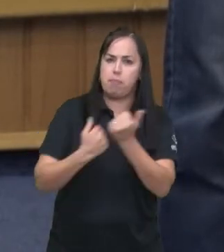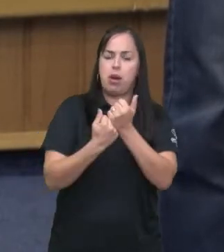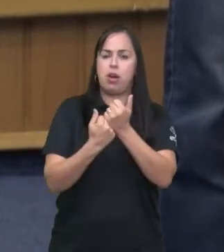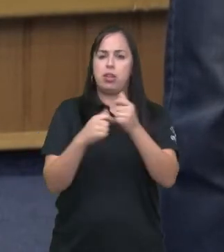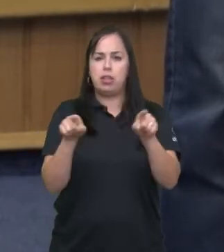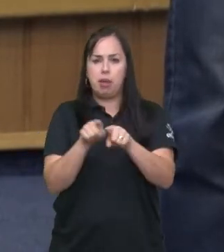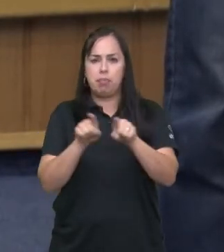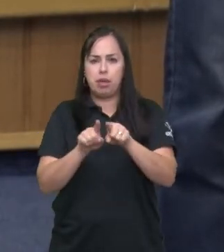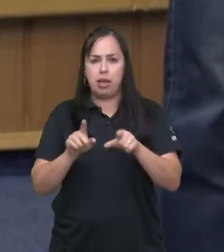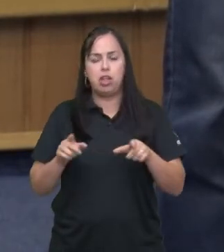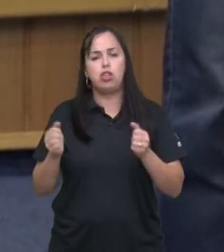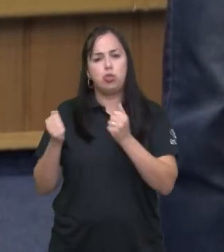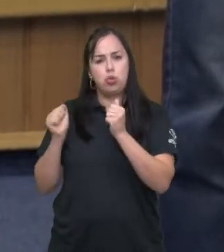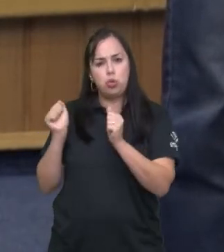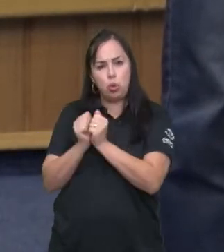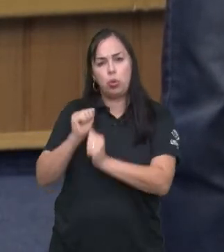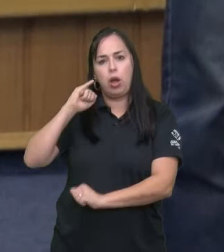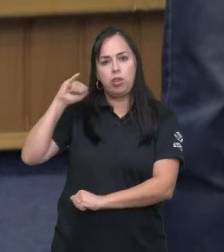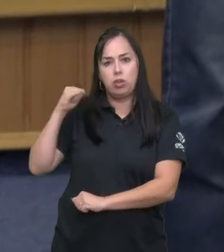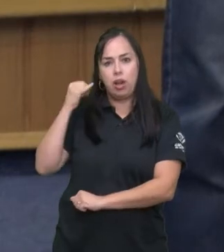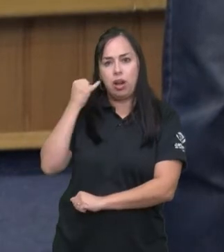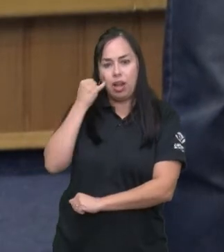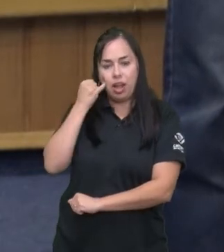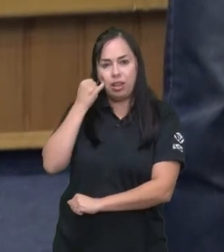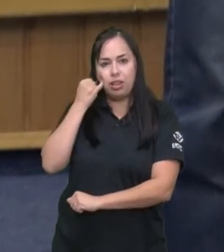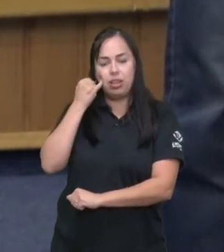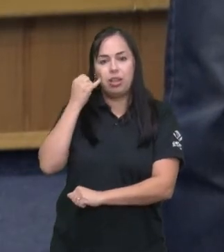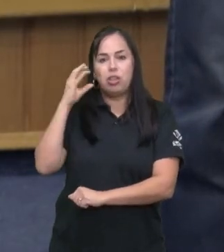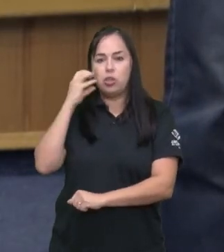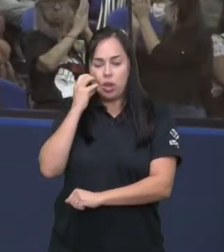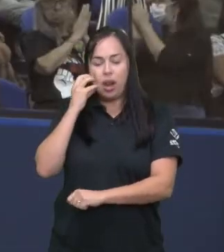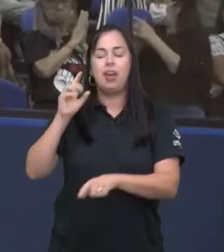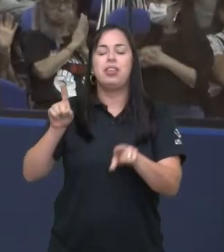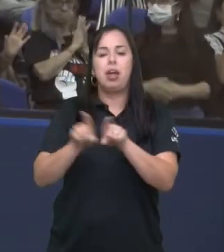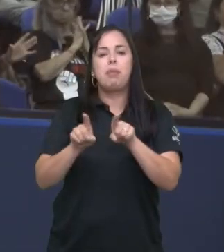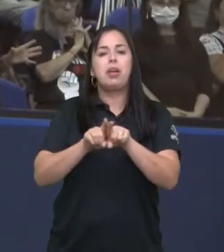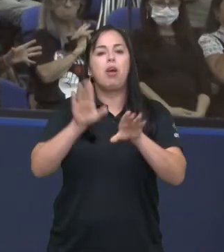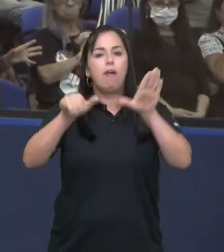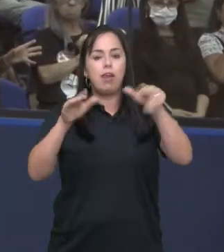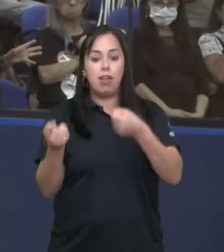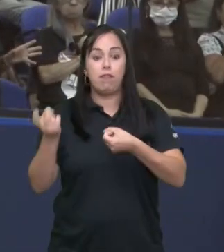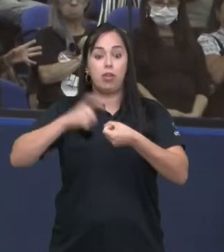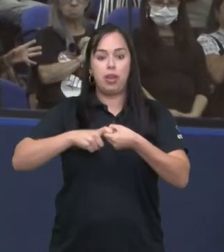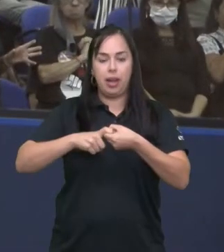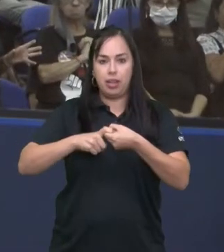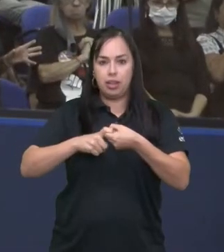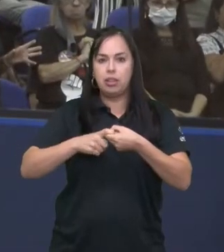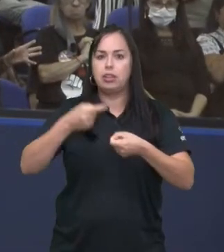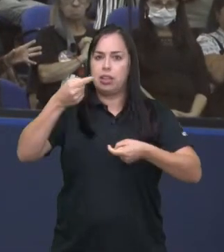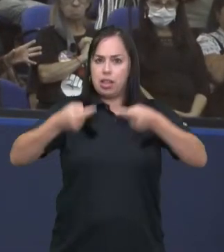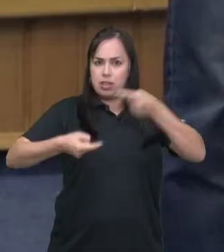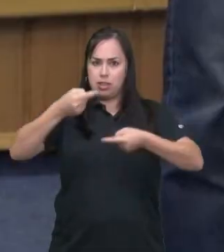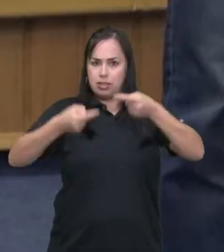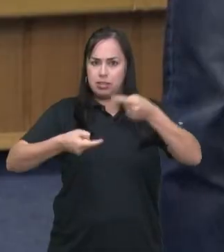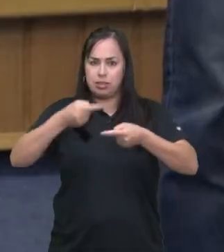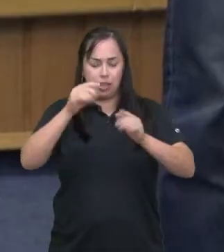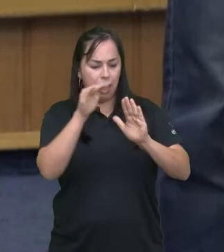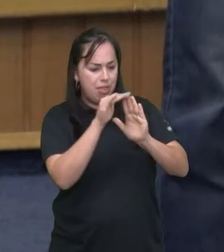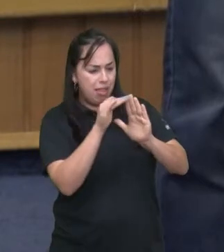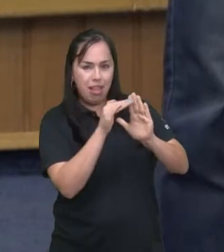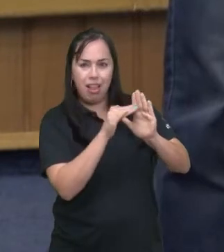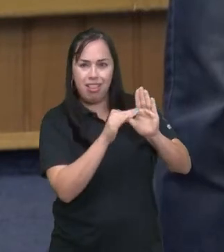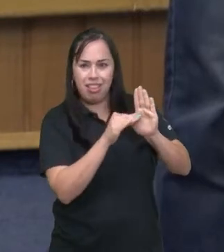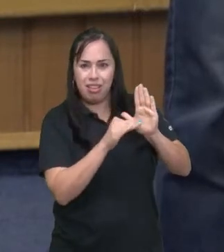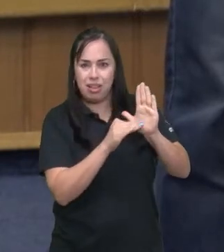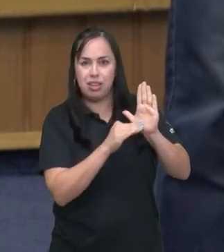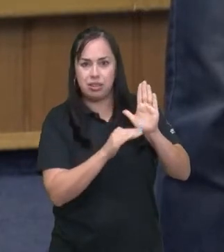bancada meu, da Juliana, e quero convidá-las a todos para voltar o debate dos itens, que é